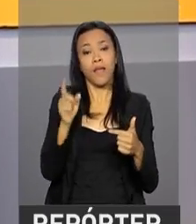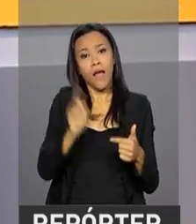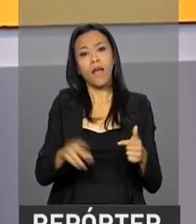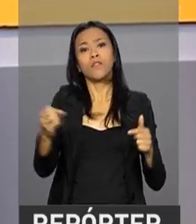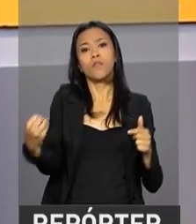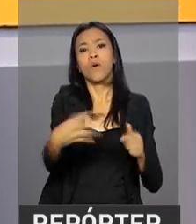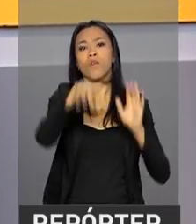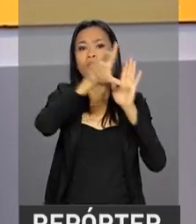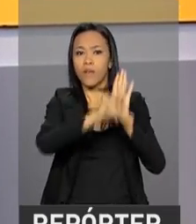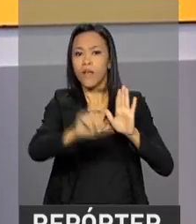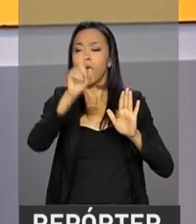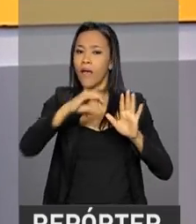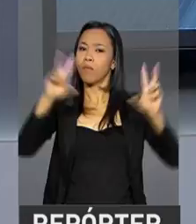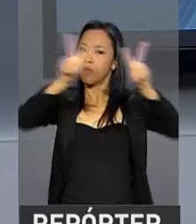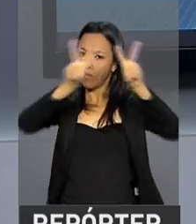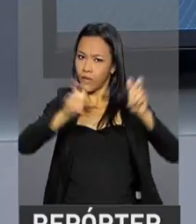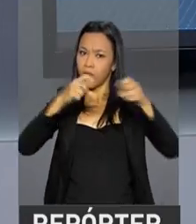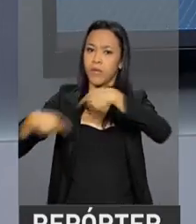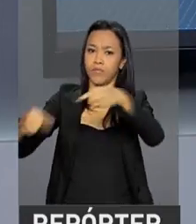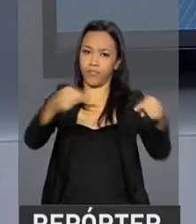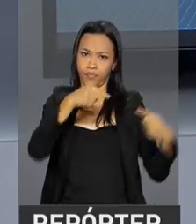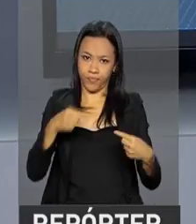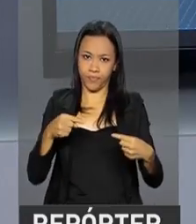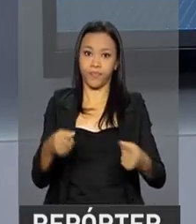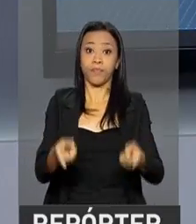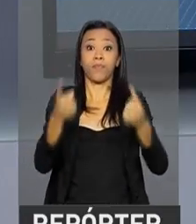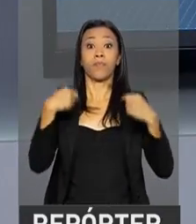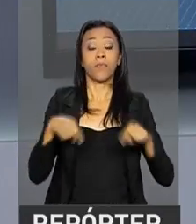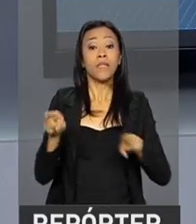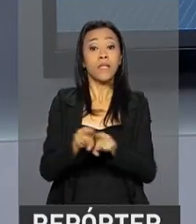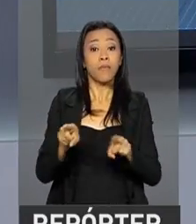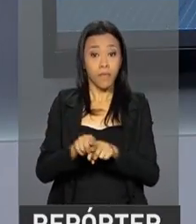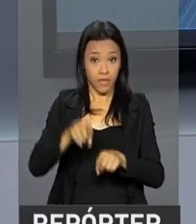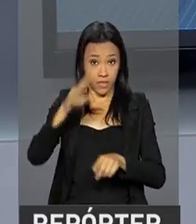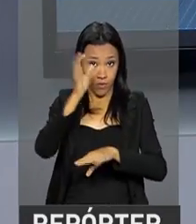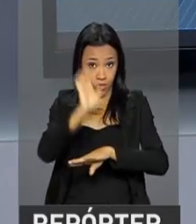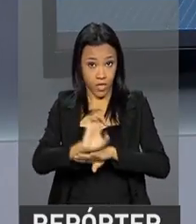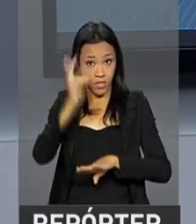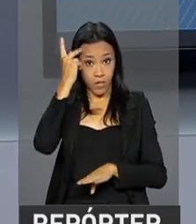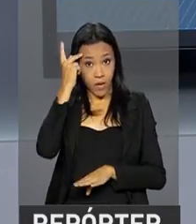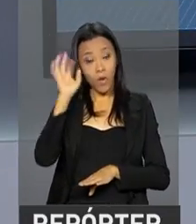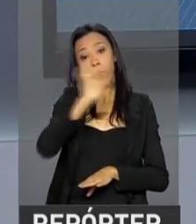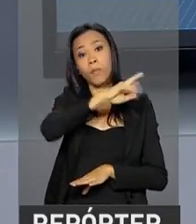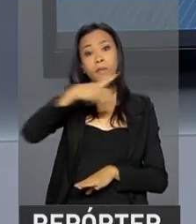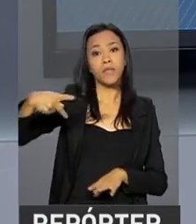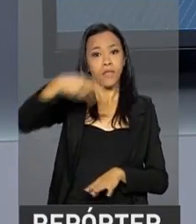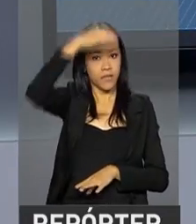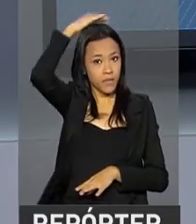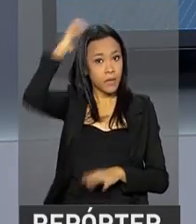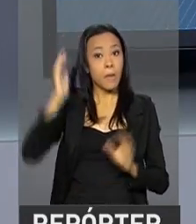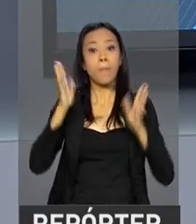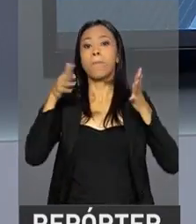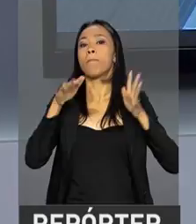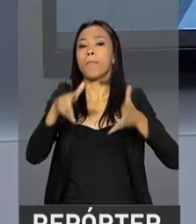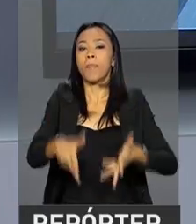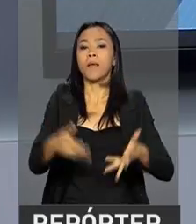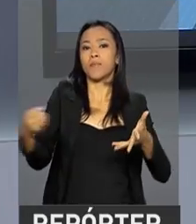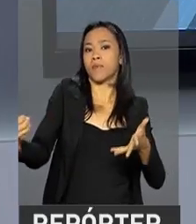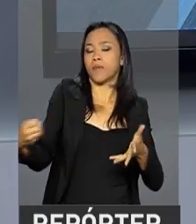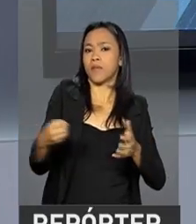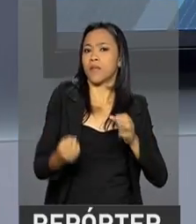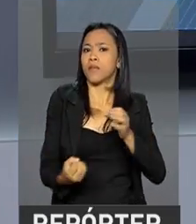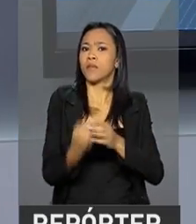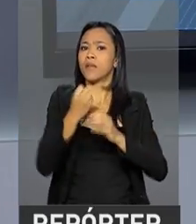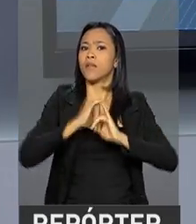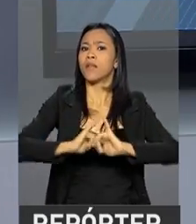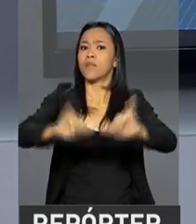dos temas debatidos. Ainda em São Paulo, o presidente Michel Temer participa do lançamento de uma nova linha